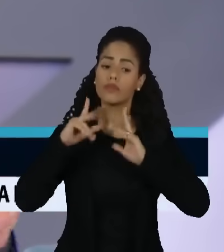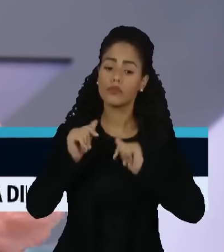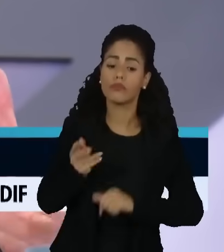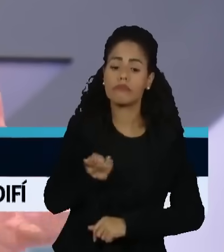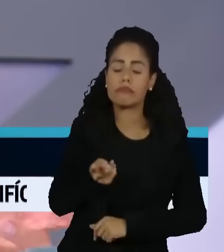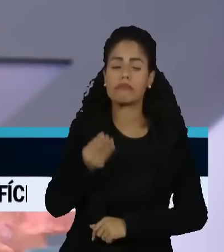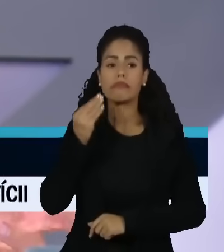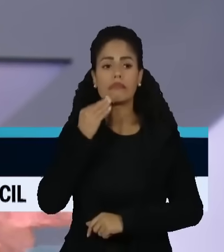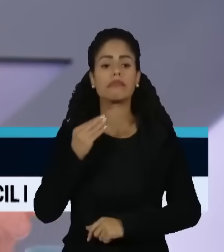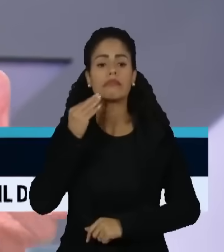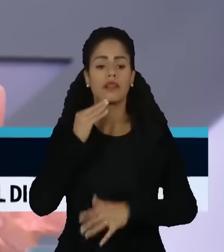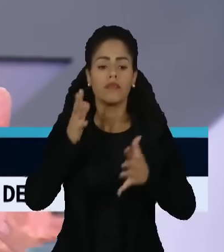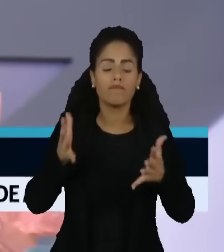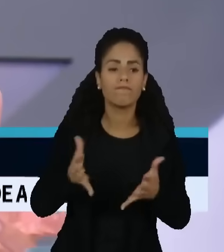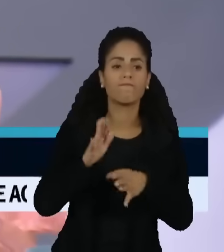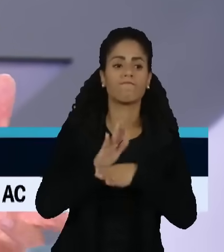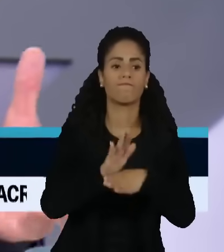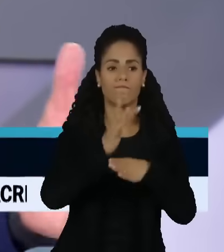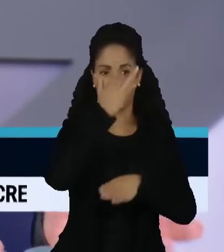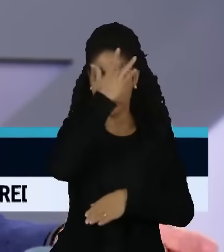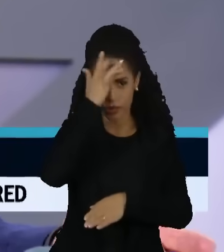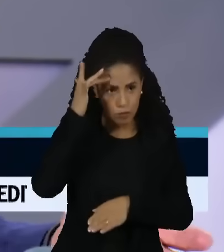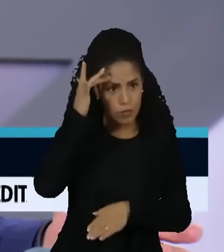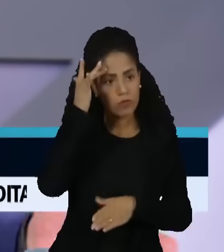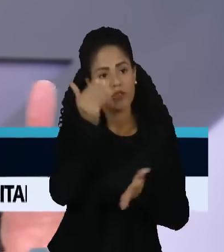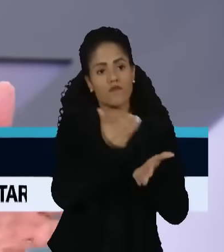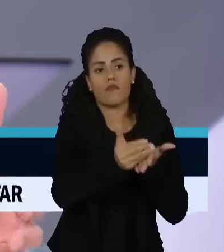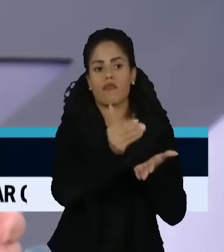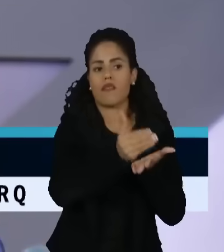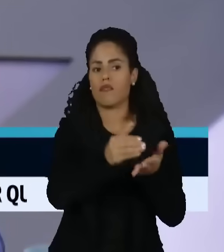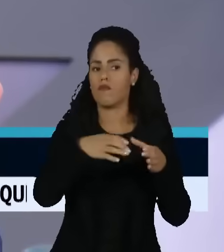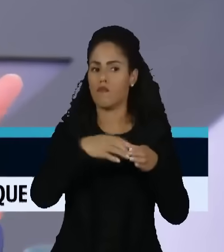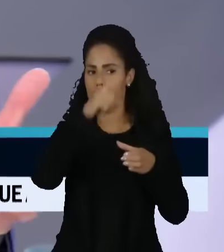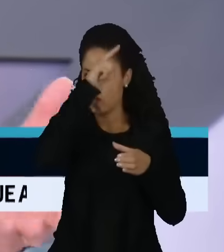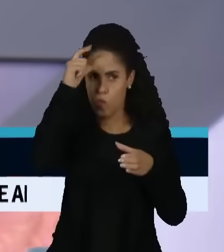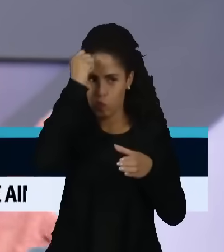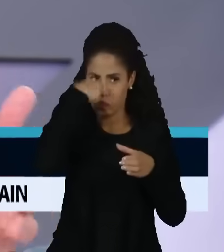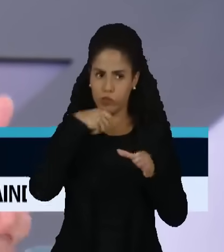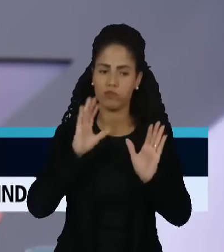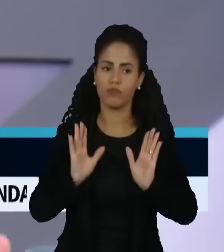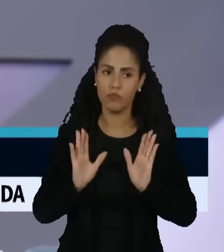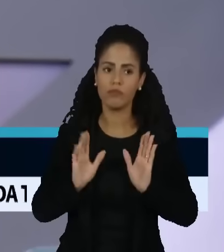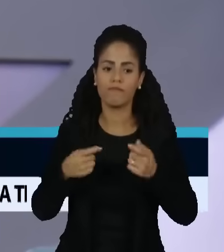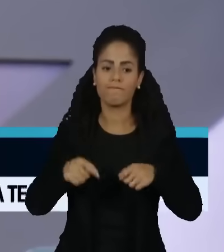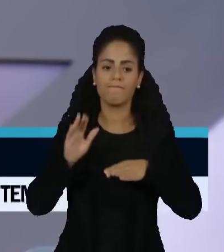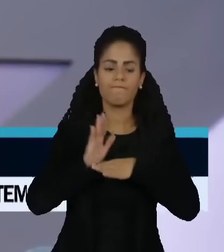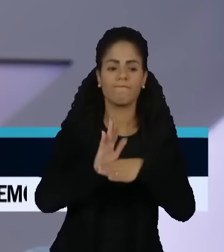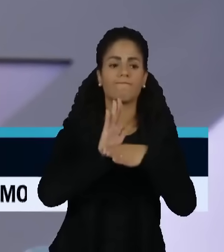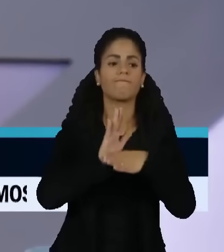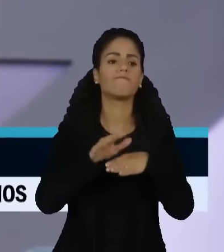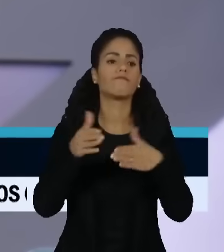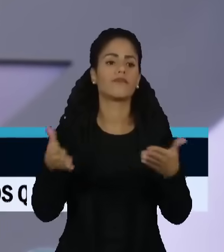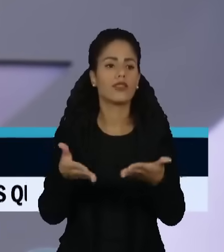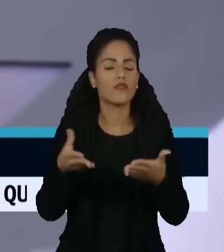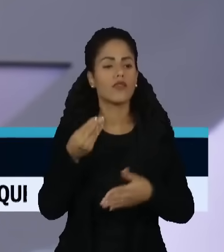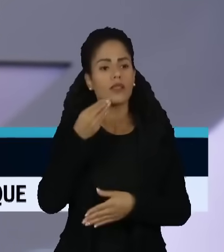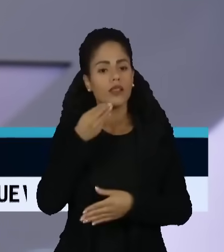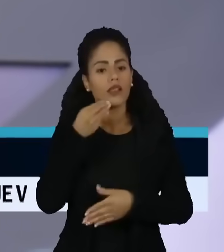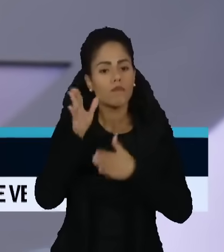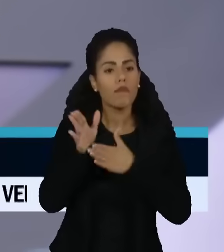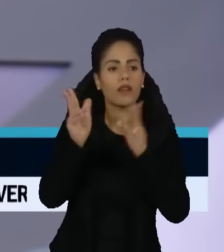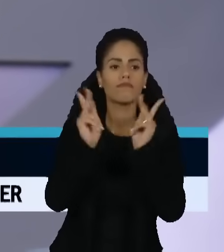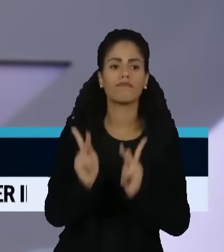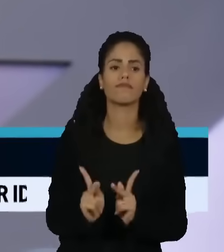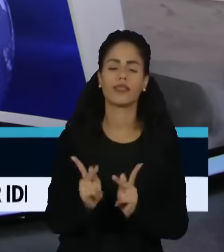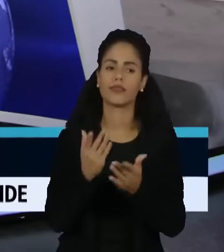de um esforço concertado, humanitário e pela reconstrução, por reencontrar o caminho da